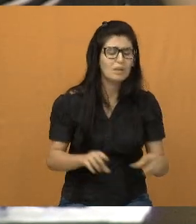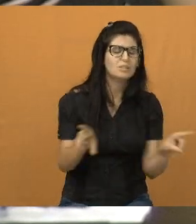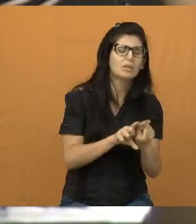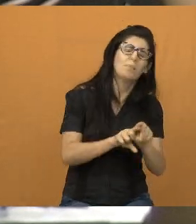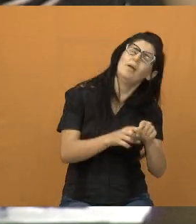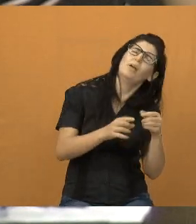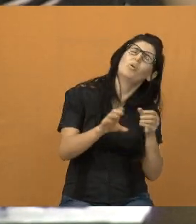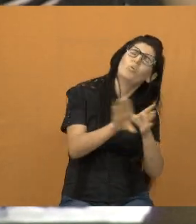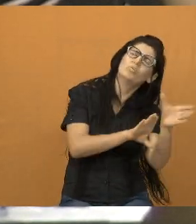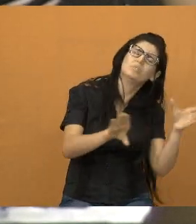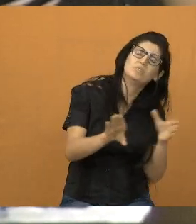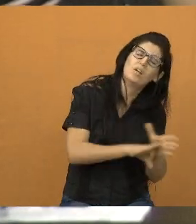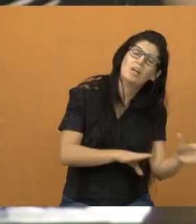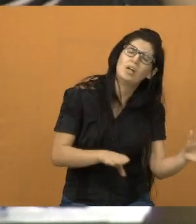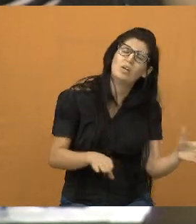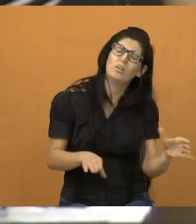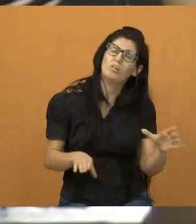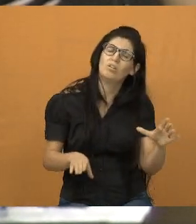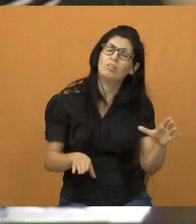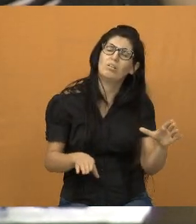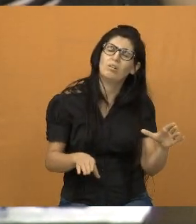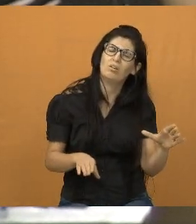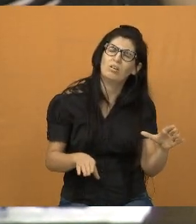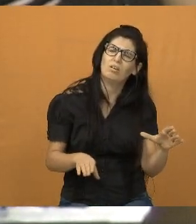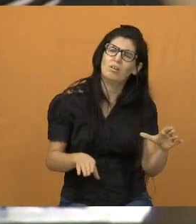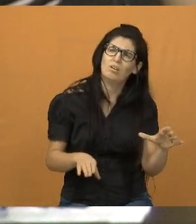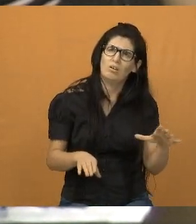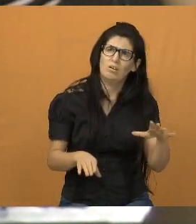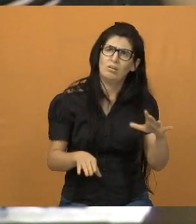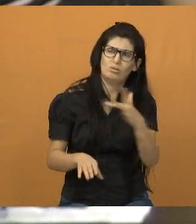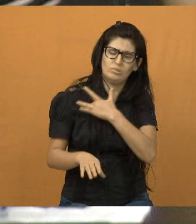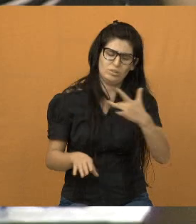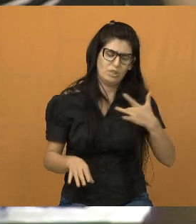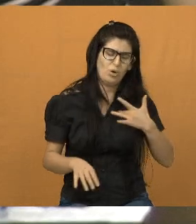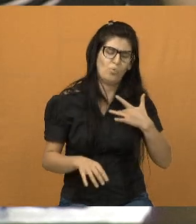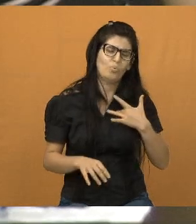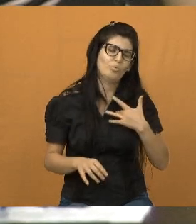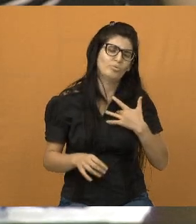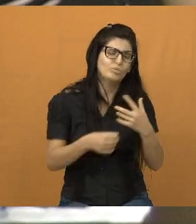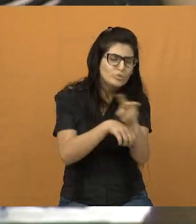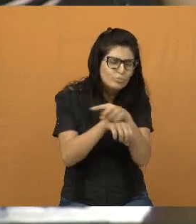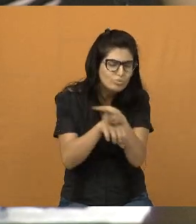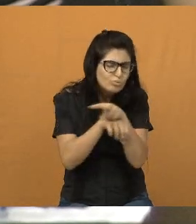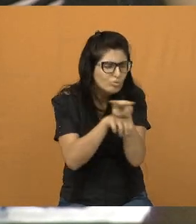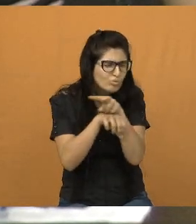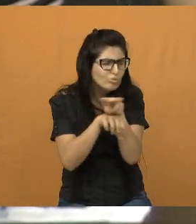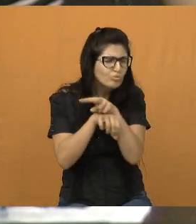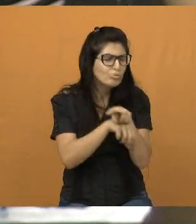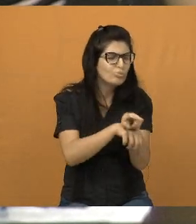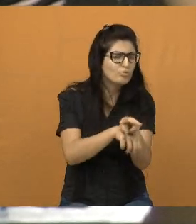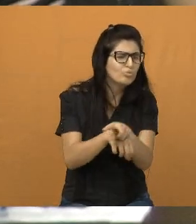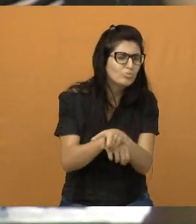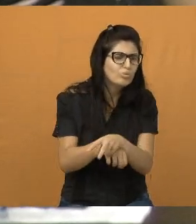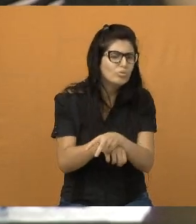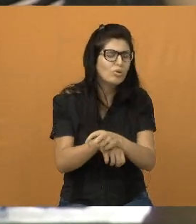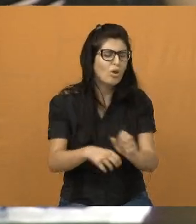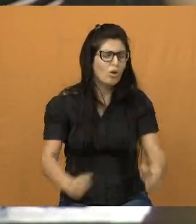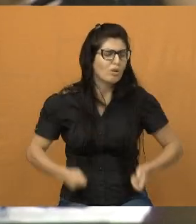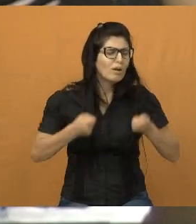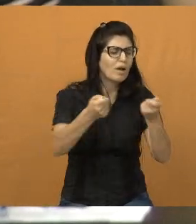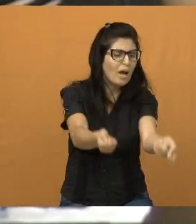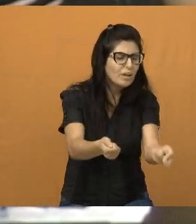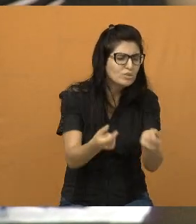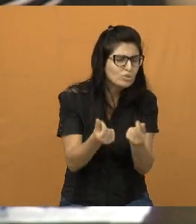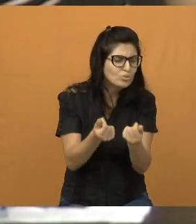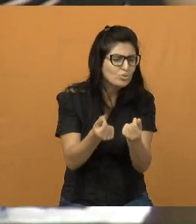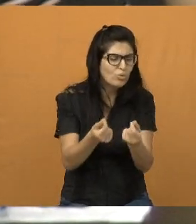Municipal de Saúde ontem fez um relatório, fez uma gestão fiscal sobre os nossos gastos, né? E apresentou um relatório